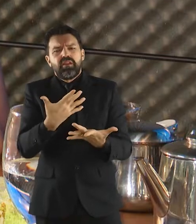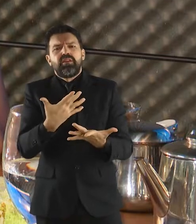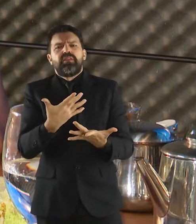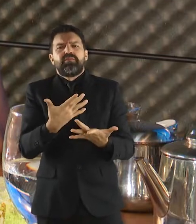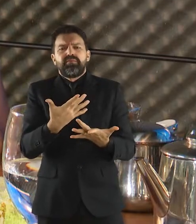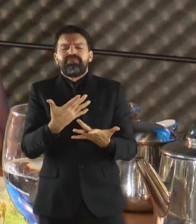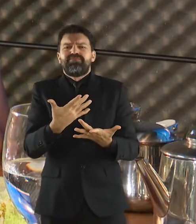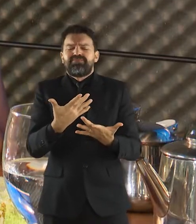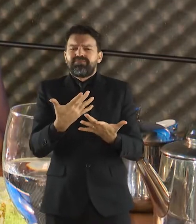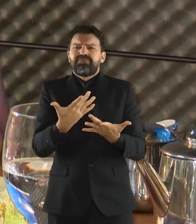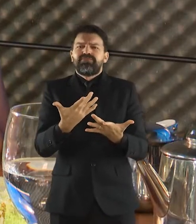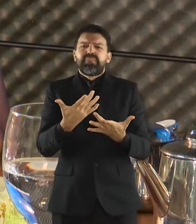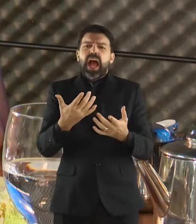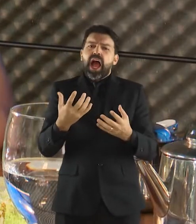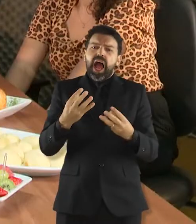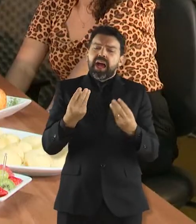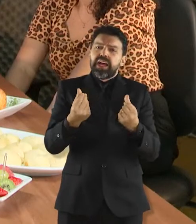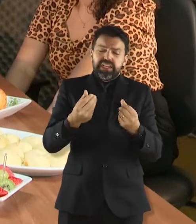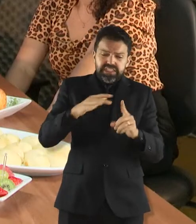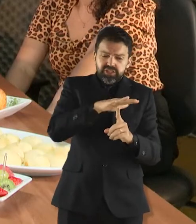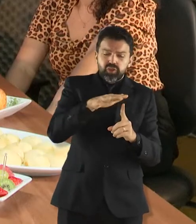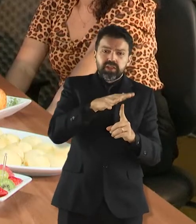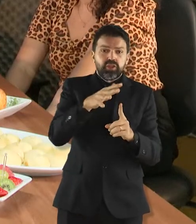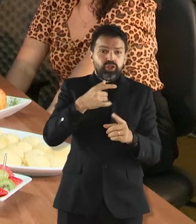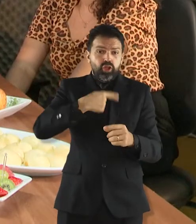vai além, alguns casos vão além do nosso